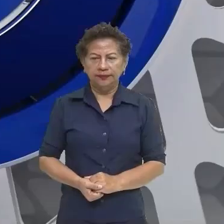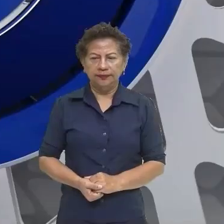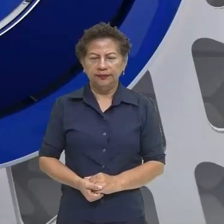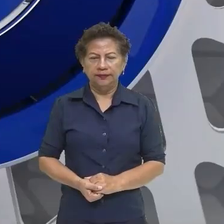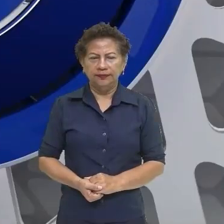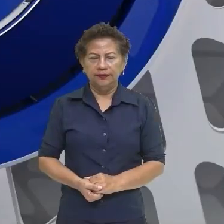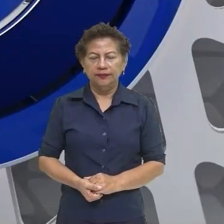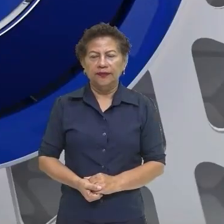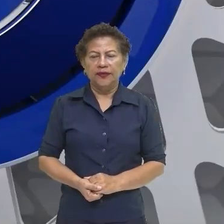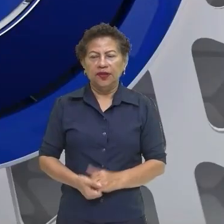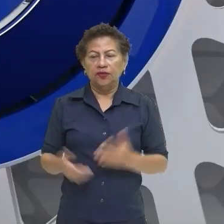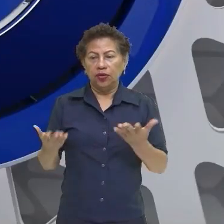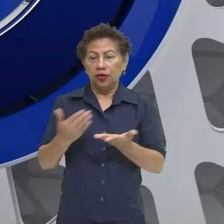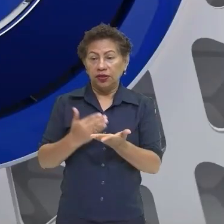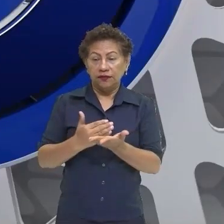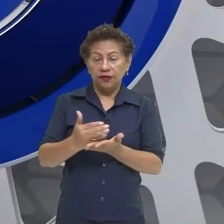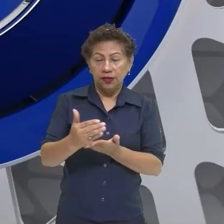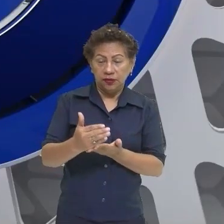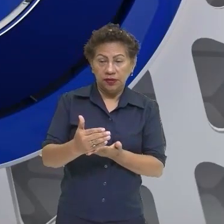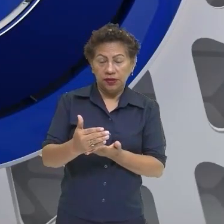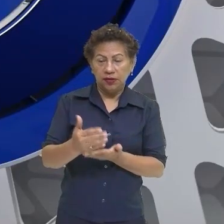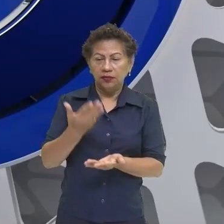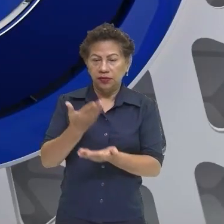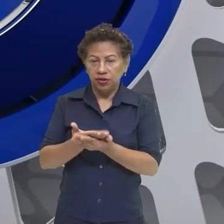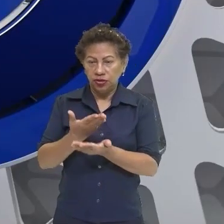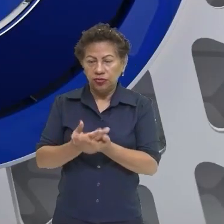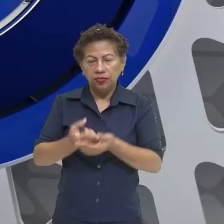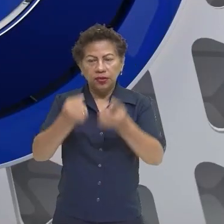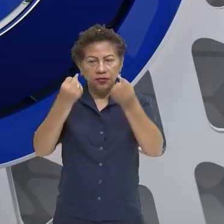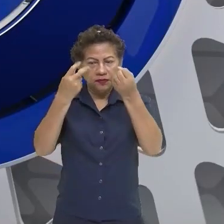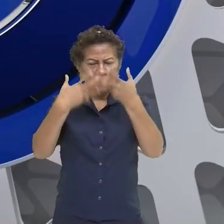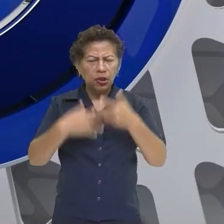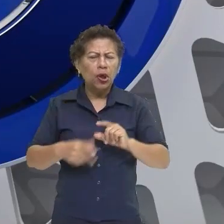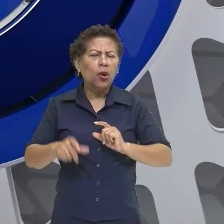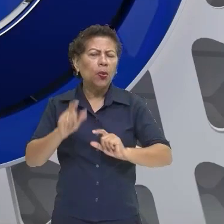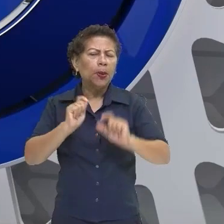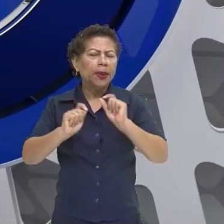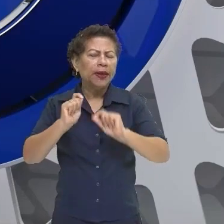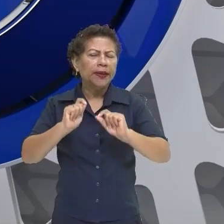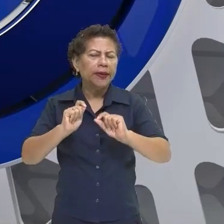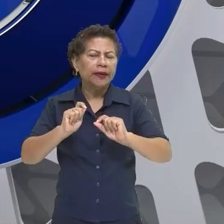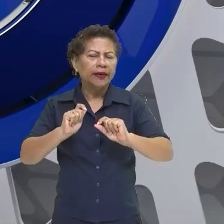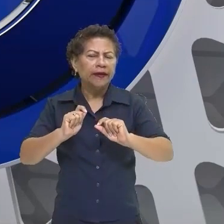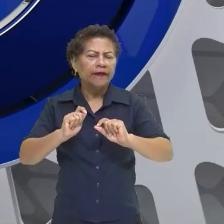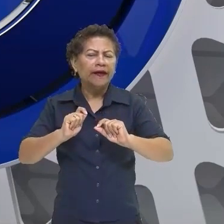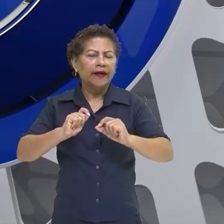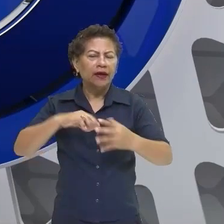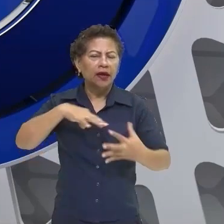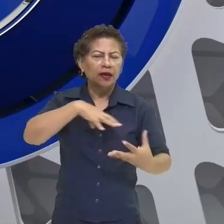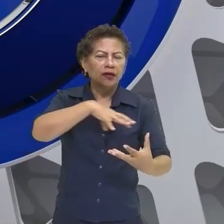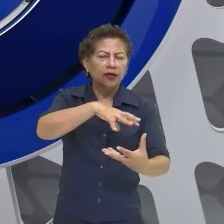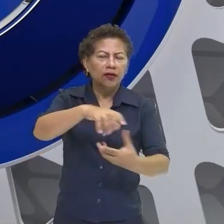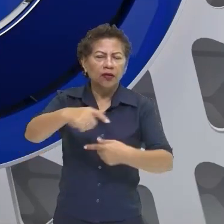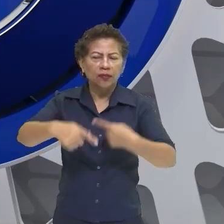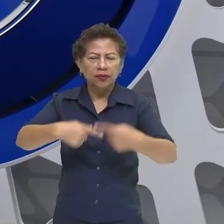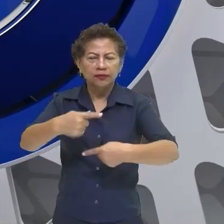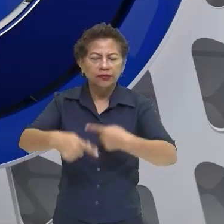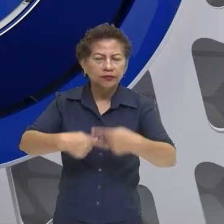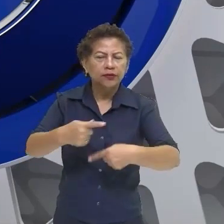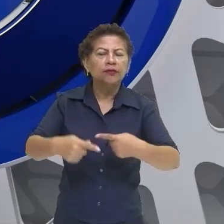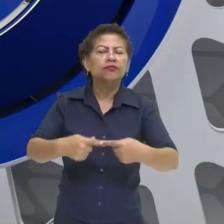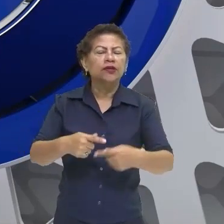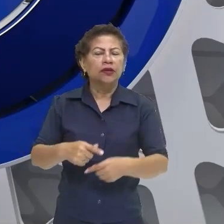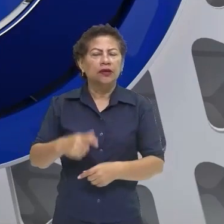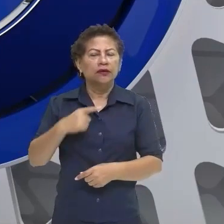Então, vamos iniciar a nossa aula para falarmos sobre globalização, né? Então, nós vamos observar aí